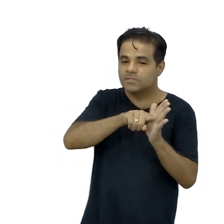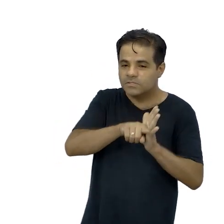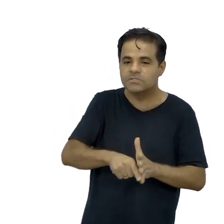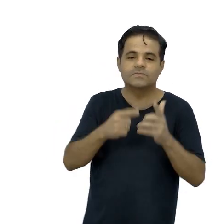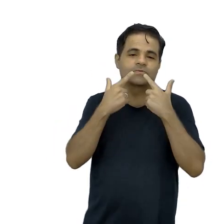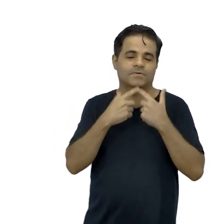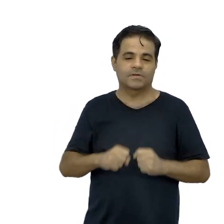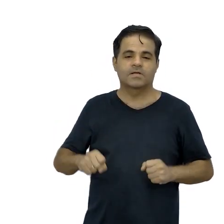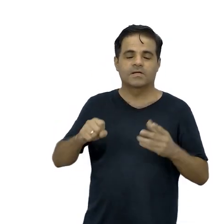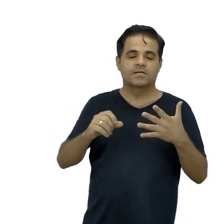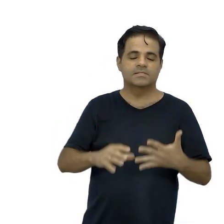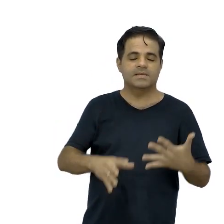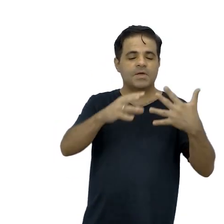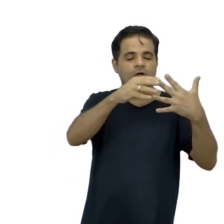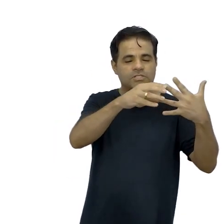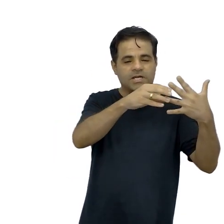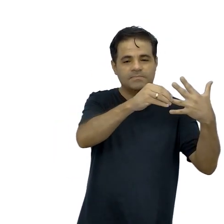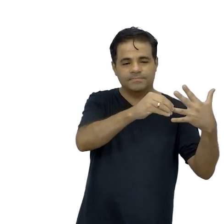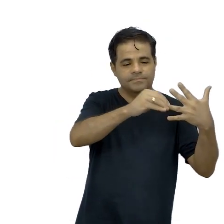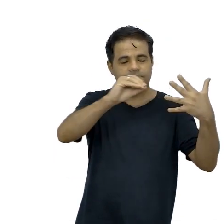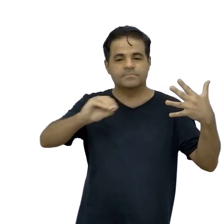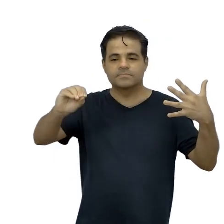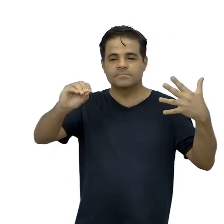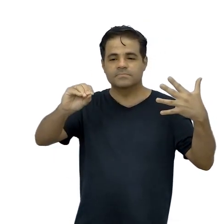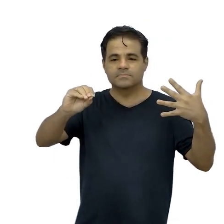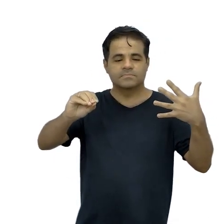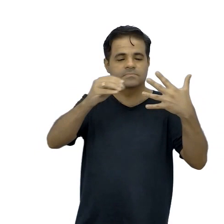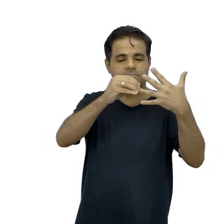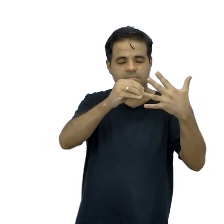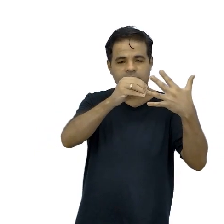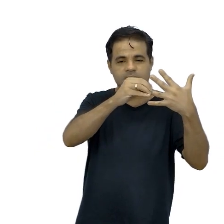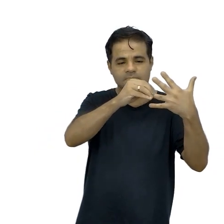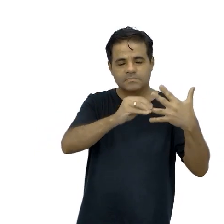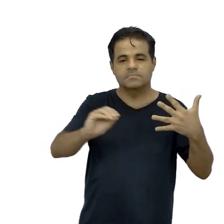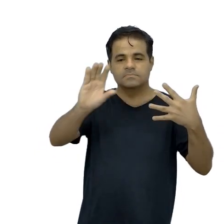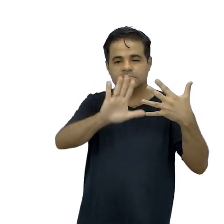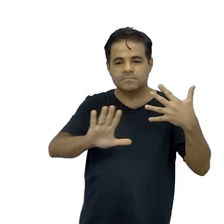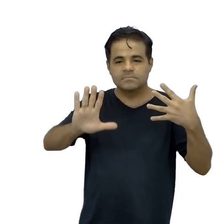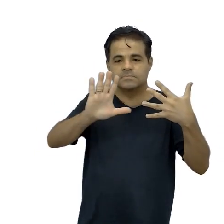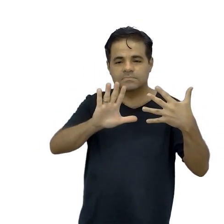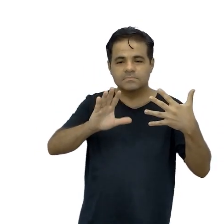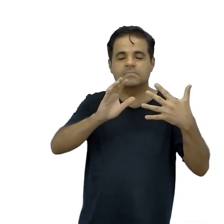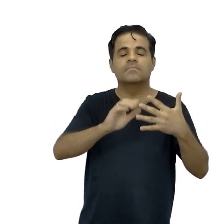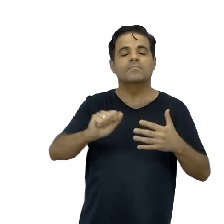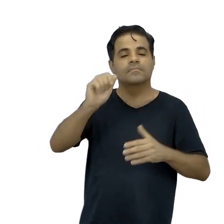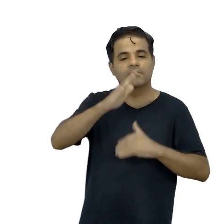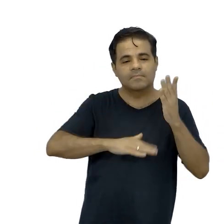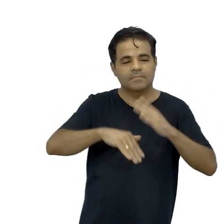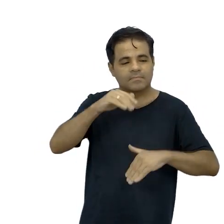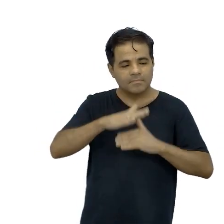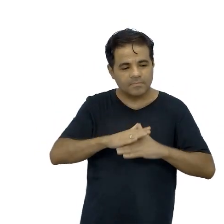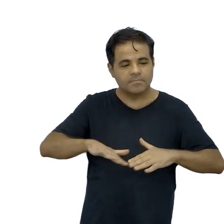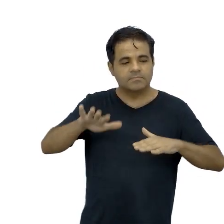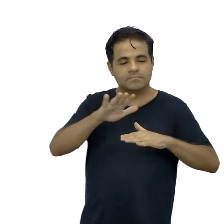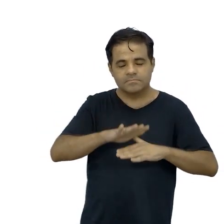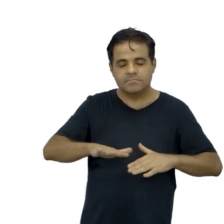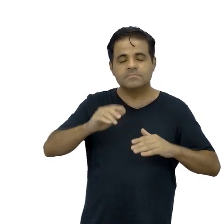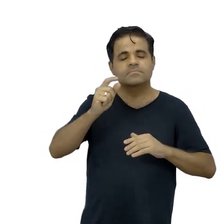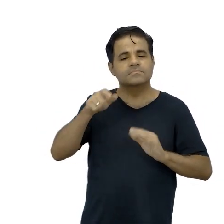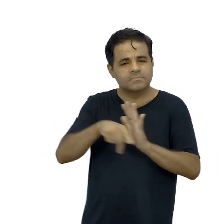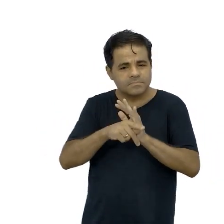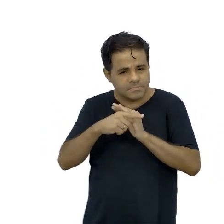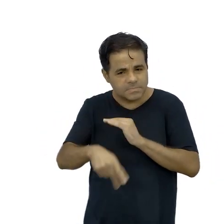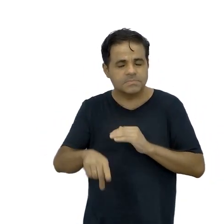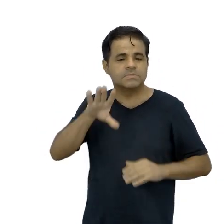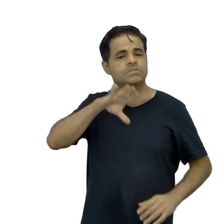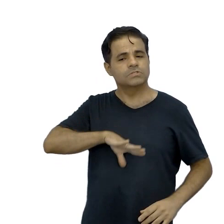linguística e semiótica. Esses 4 eixos são aqueles que estruturam a prática da linguagem e a própria